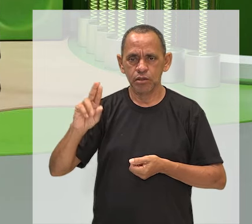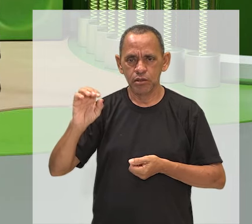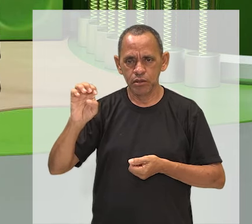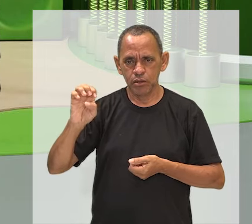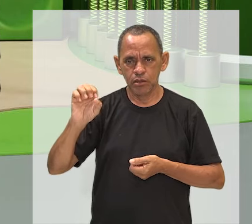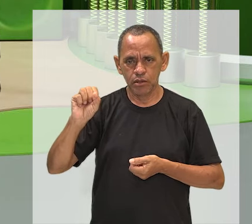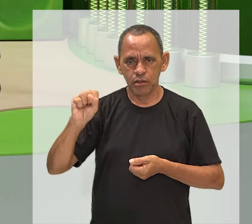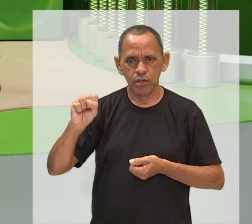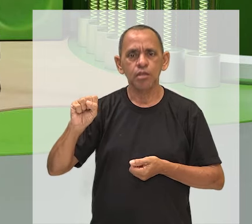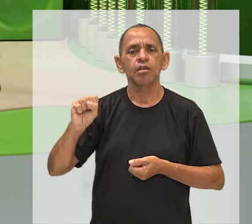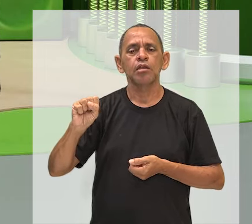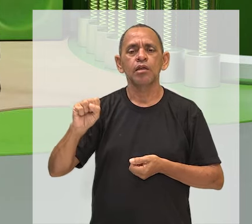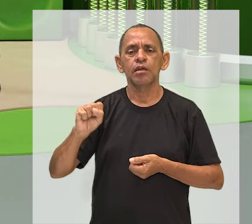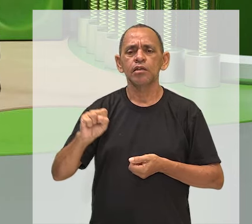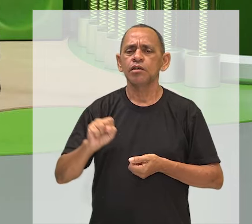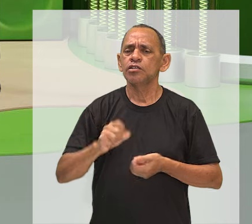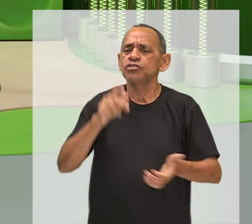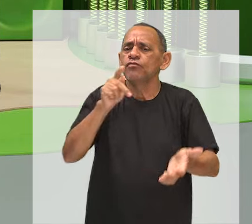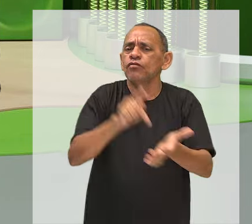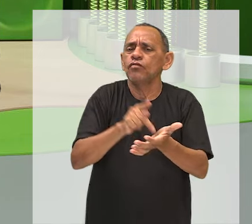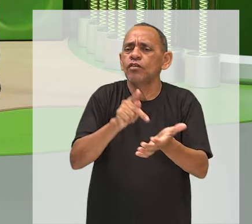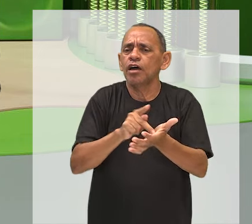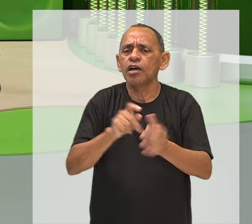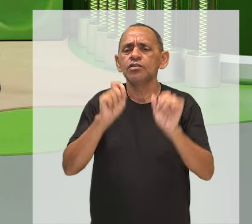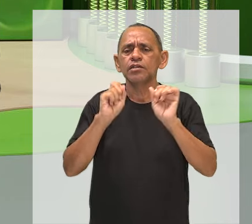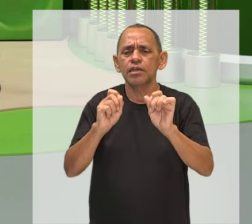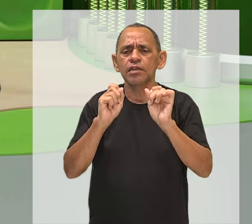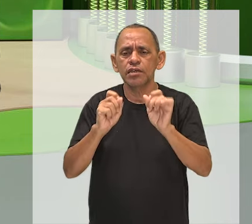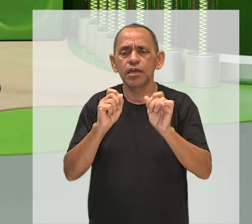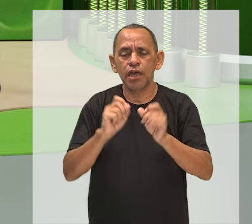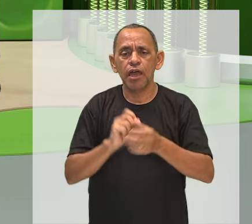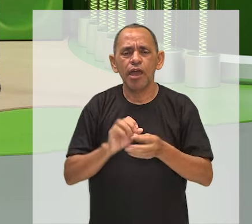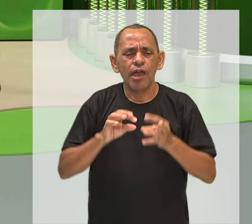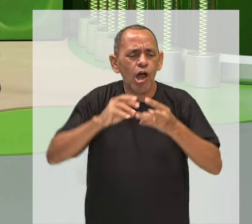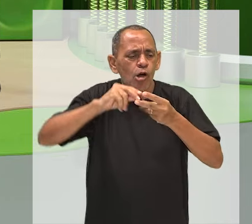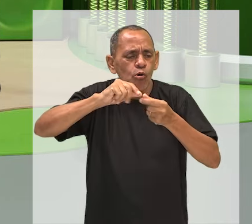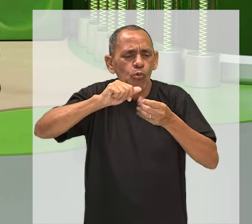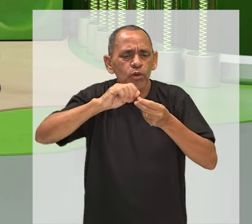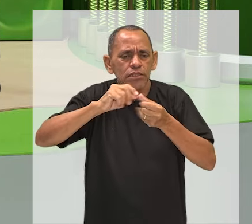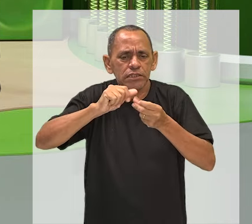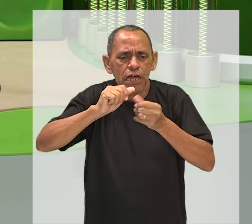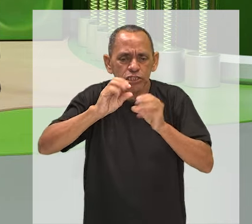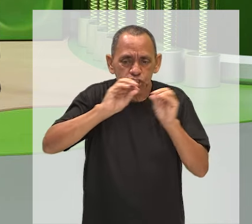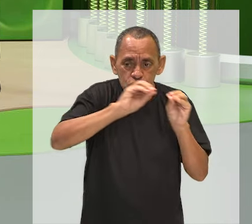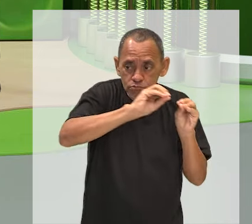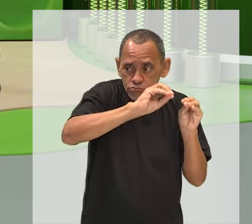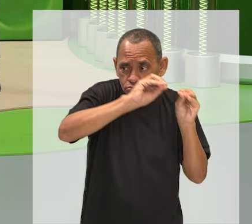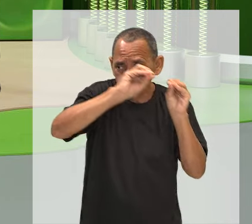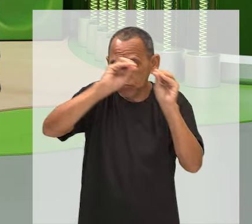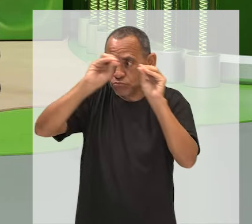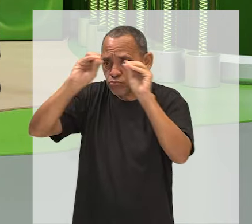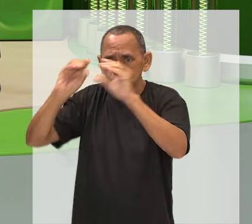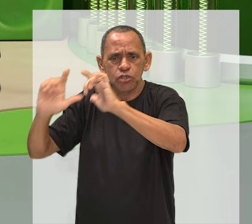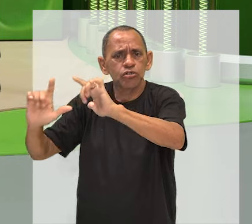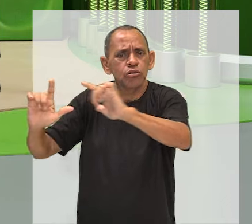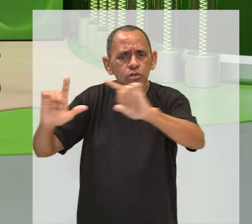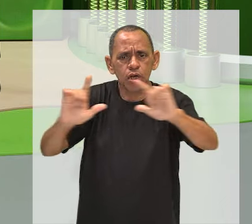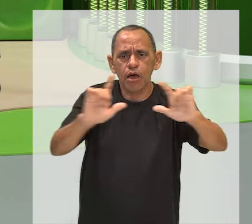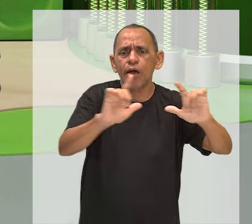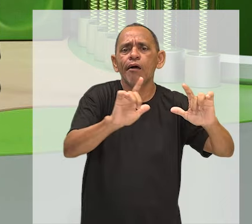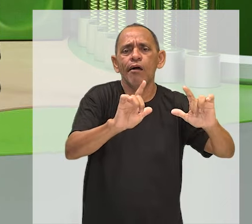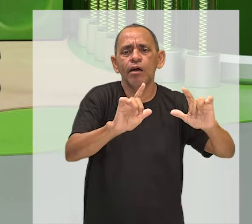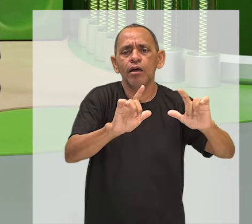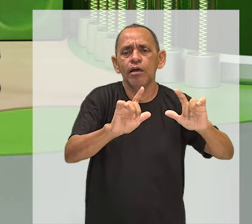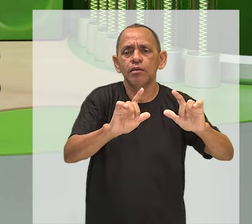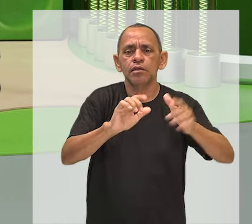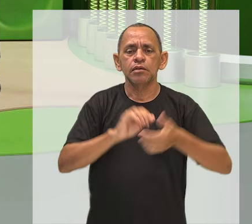aspas, dessa umidade, né, que vai ser levada de uma região até outra no nosso país. Então, esse regime de chuvas, ele